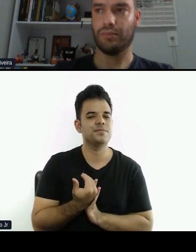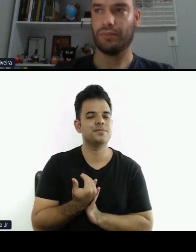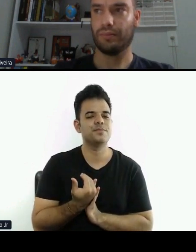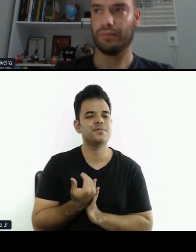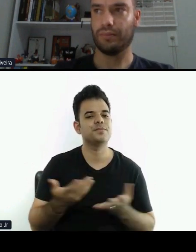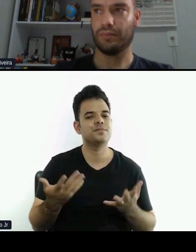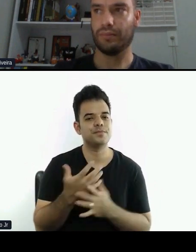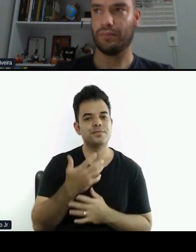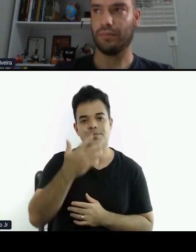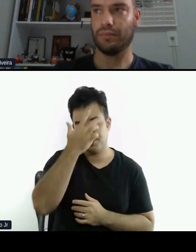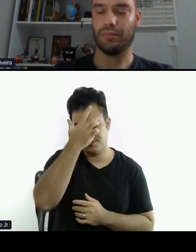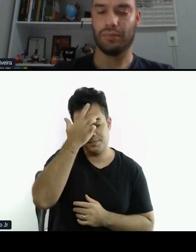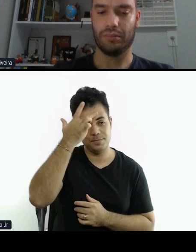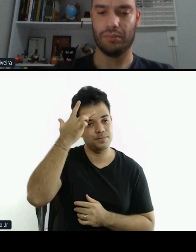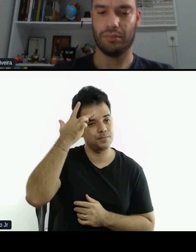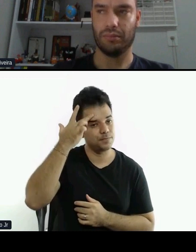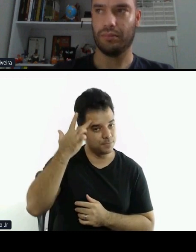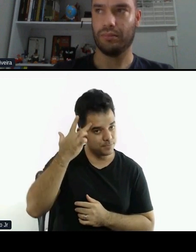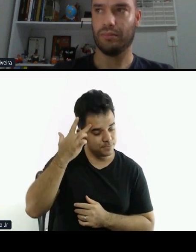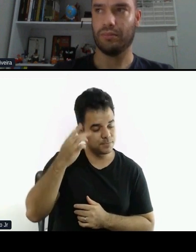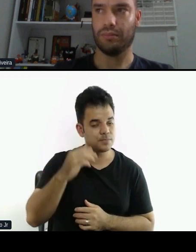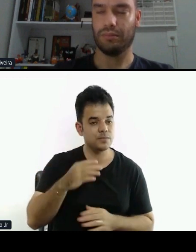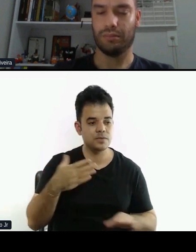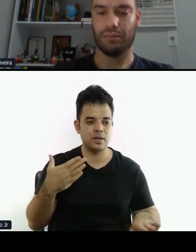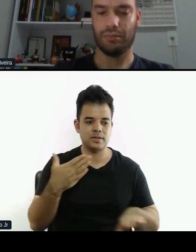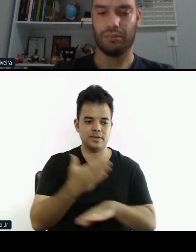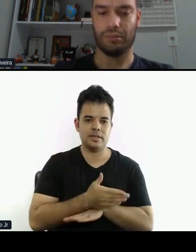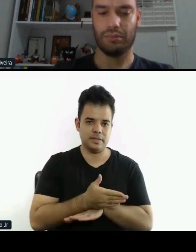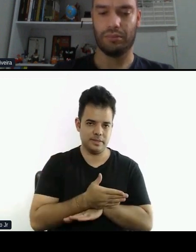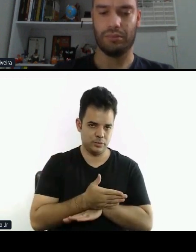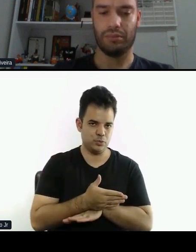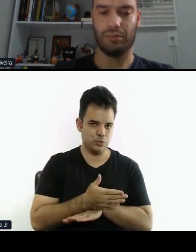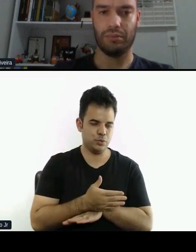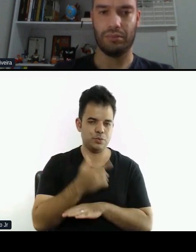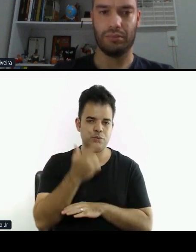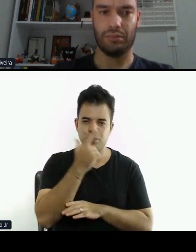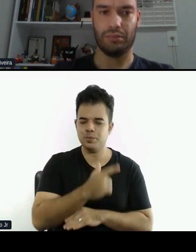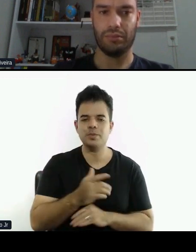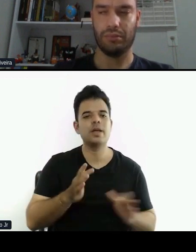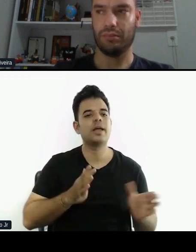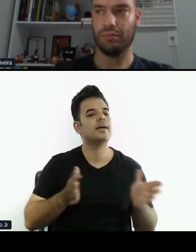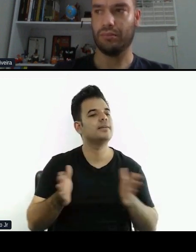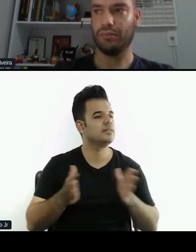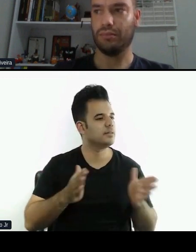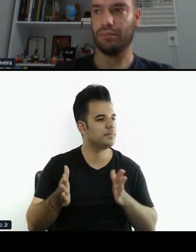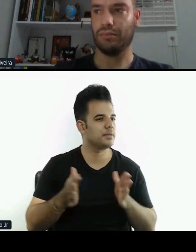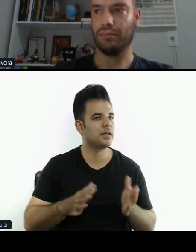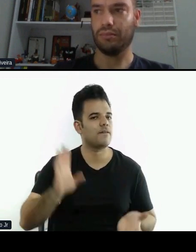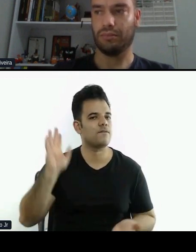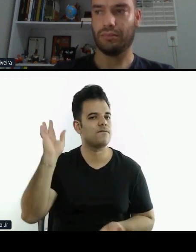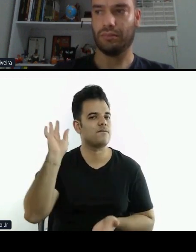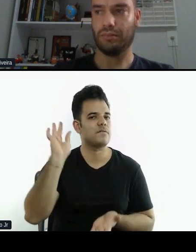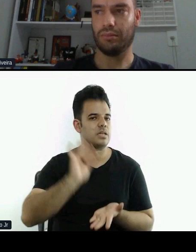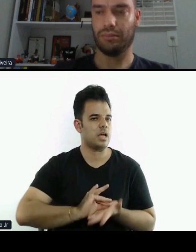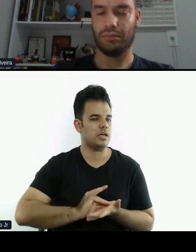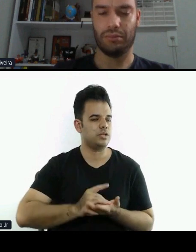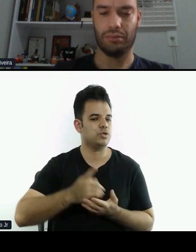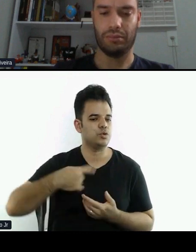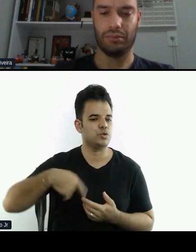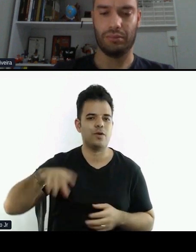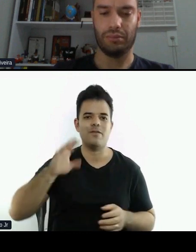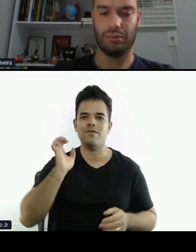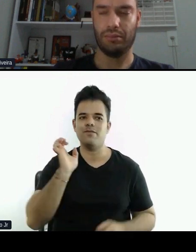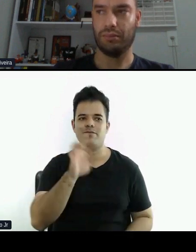pessoas conseguiram esse acesso à organização. Então, a acessibilidade se tornou real e nós estamos vendo isso em alguns